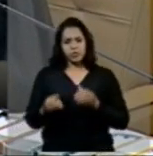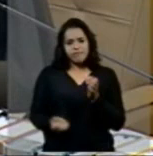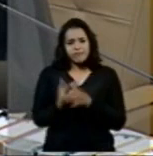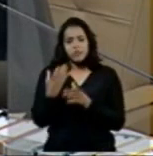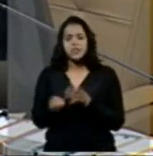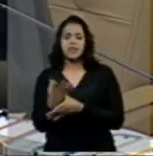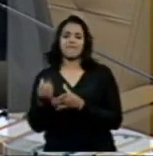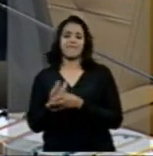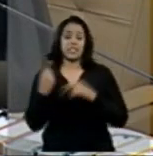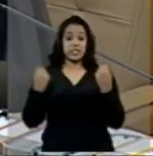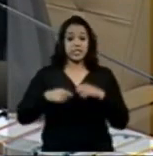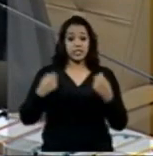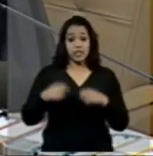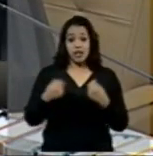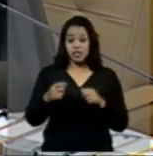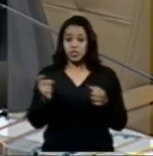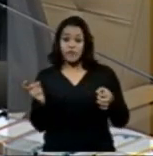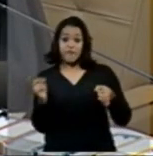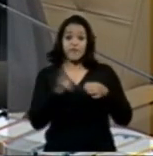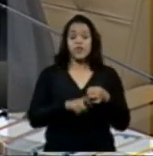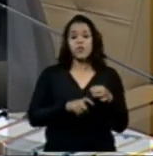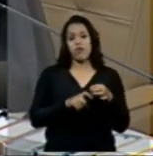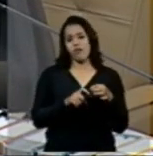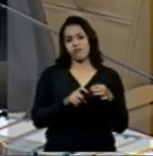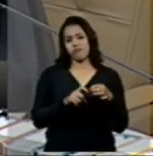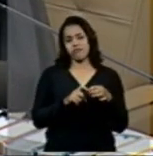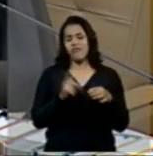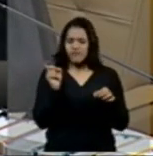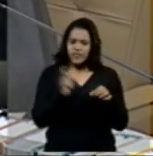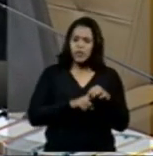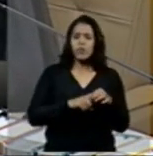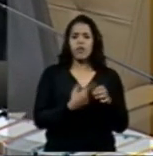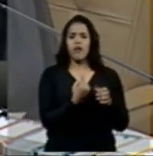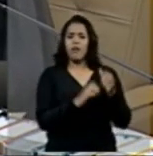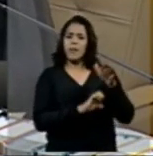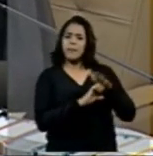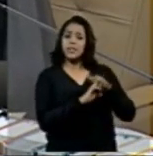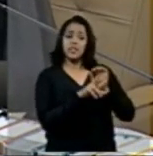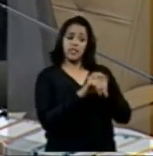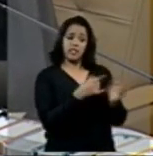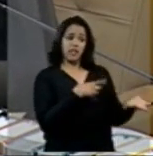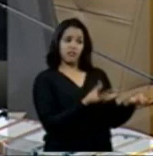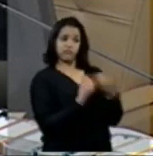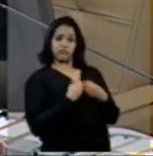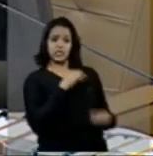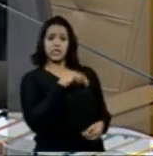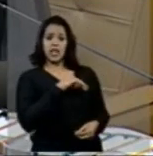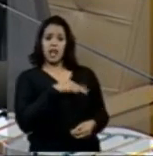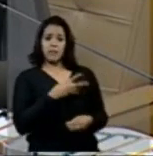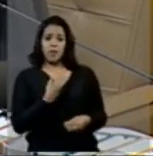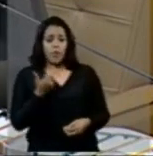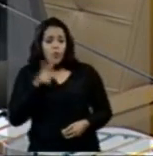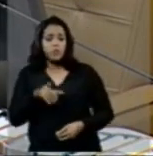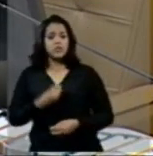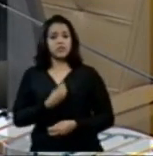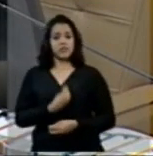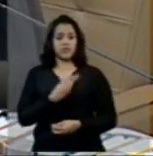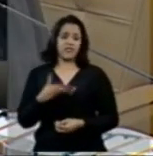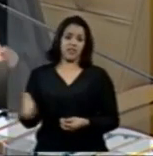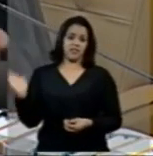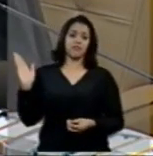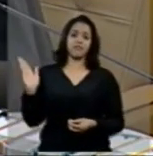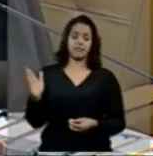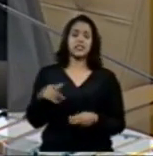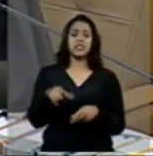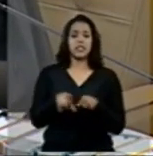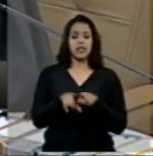necessidade premente de vincular-se a uma fonte de trabalho que lhe remunere para a garantia de sua sobrevivência e para alcance